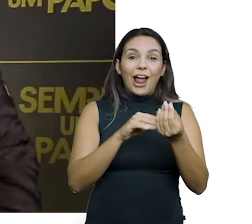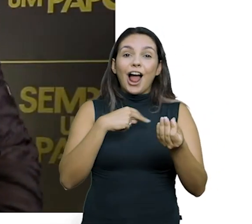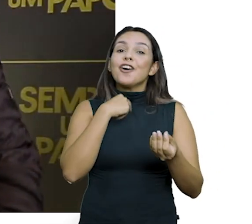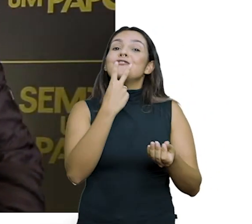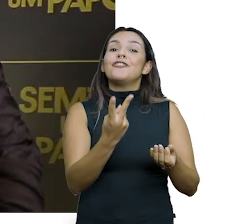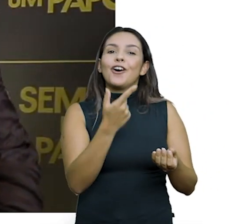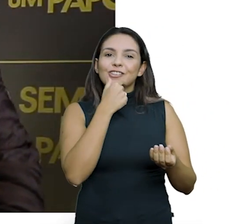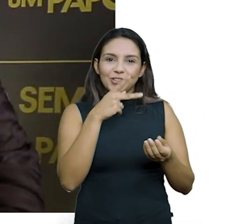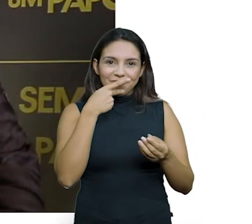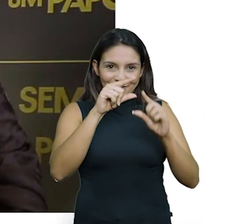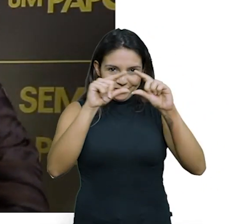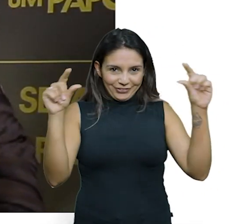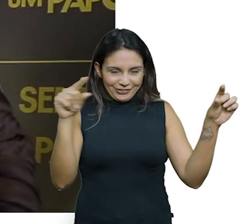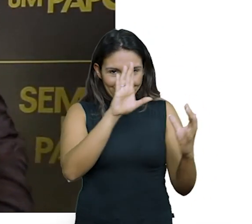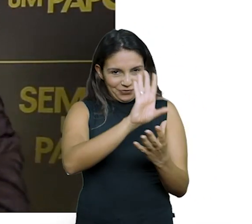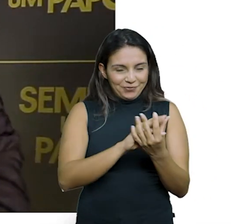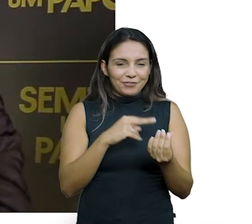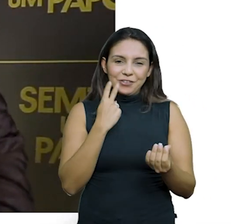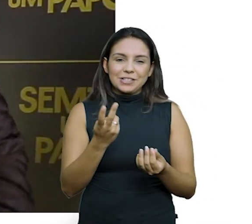maravilhoso, adoro ele.